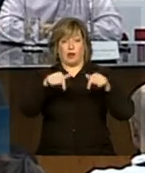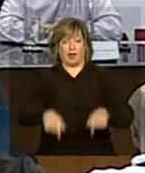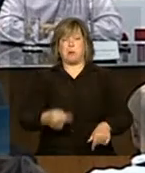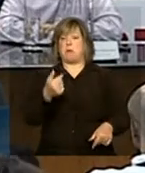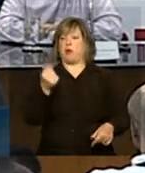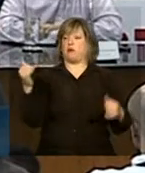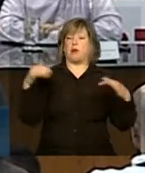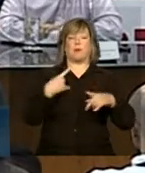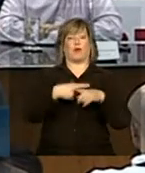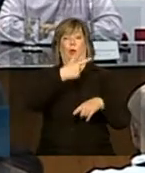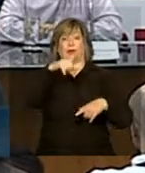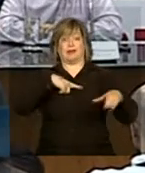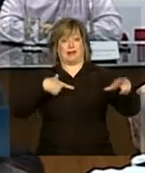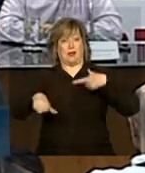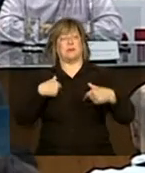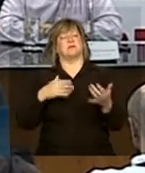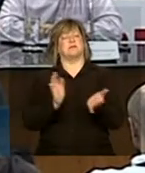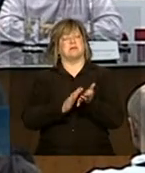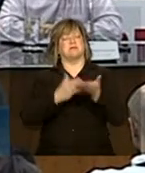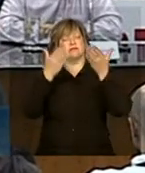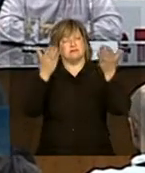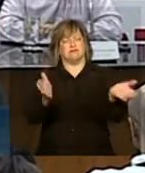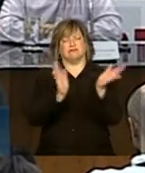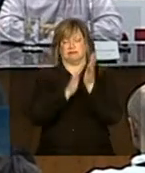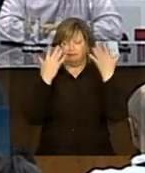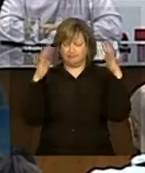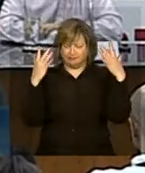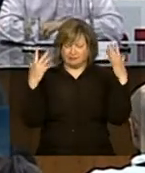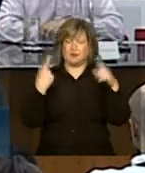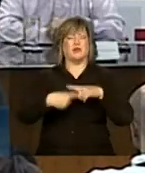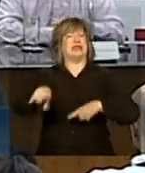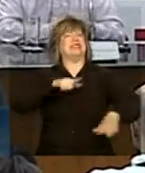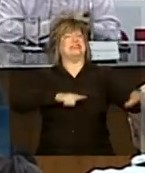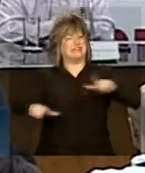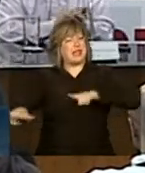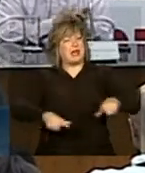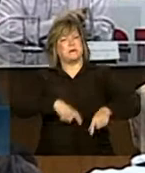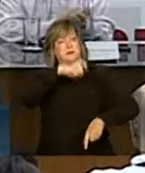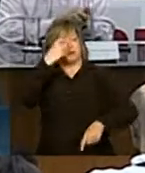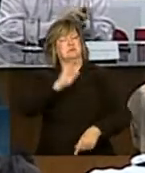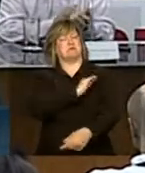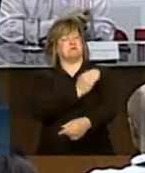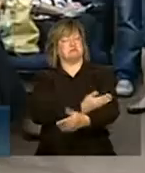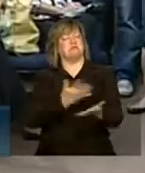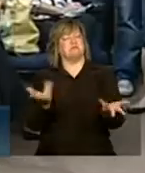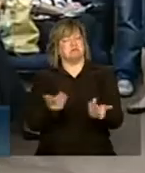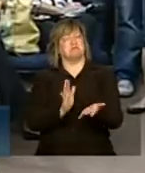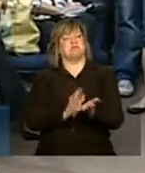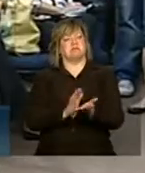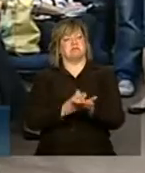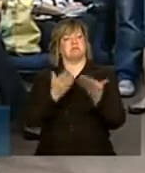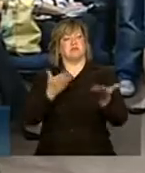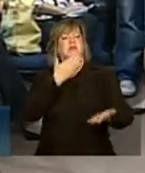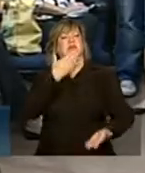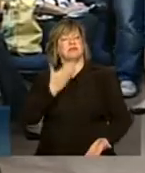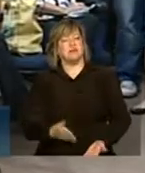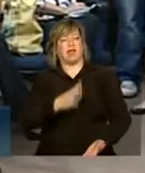desceram, porque os outros estão trabalhando. Eu queria pedir uma salva de palmas para vocês, que vocês trabalharam com muita competência